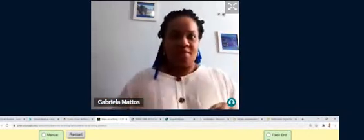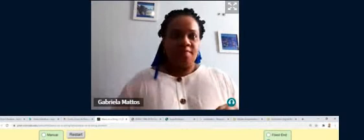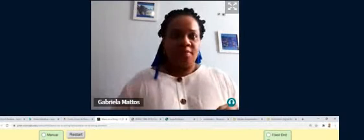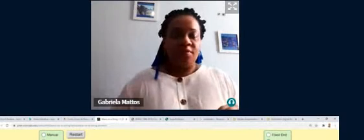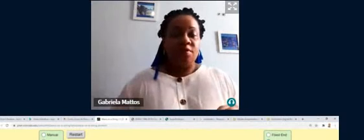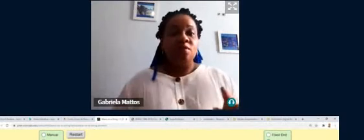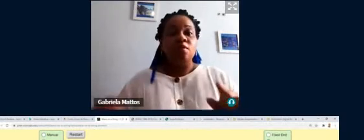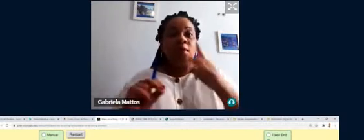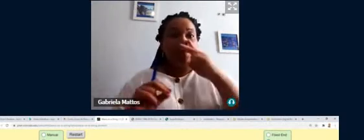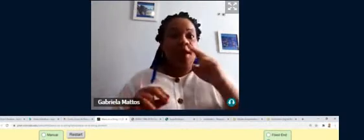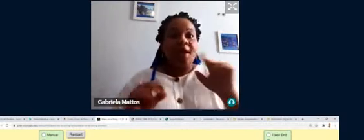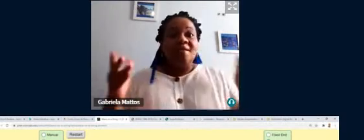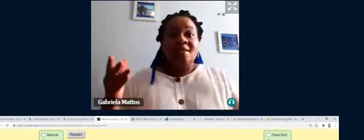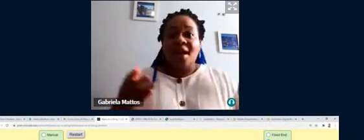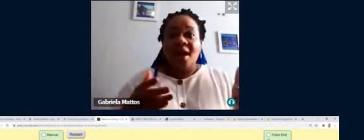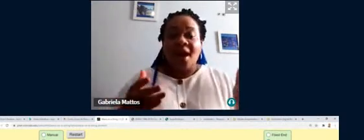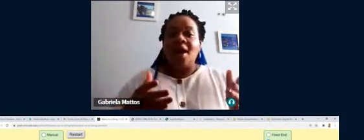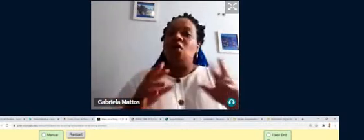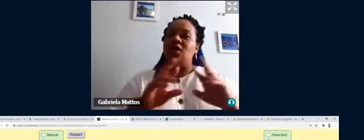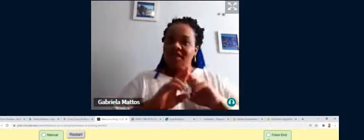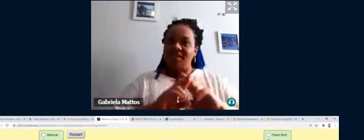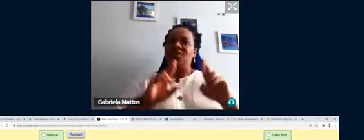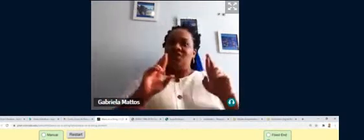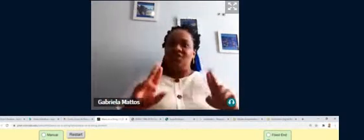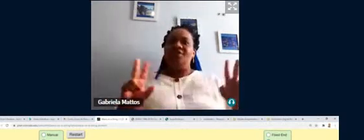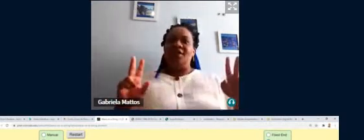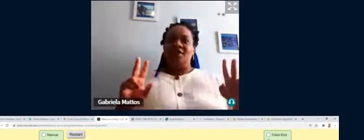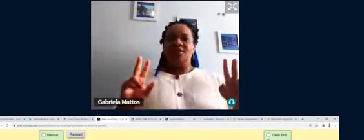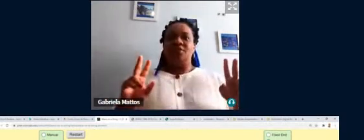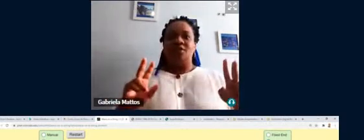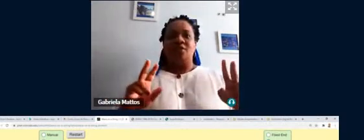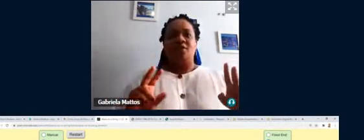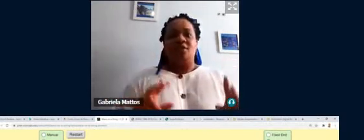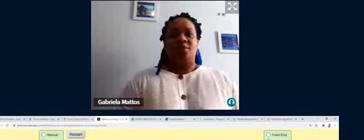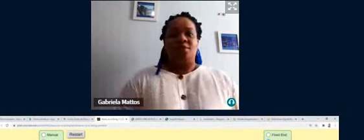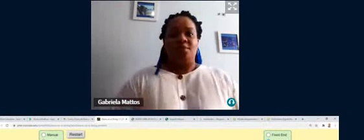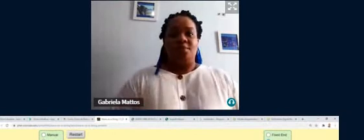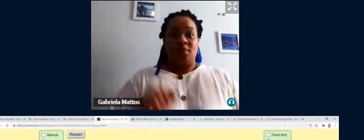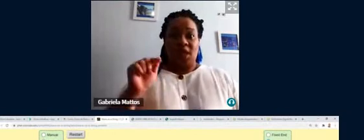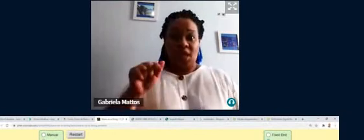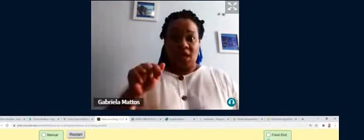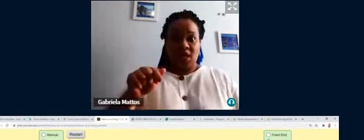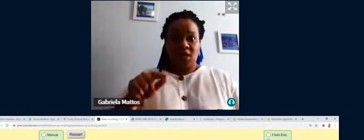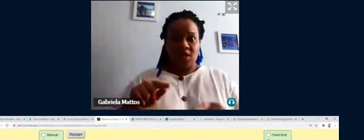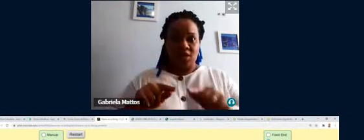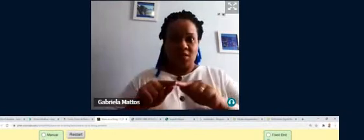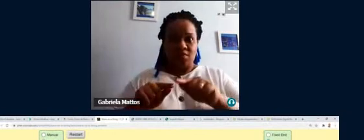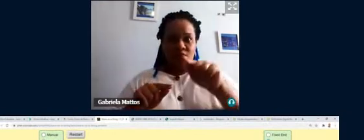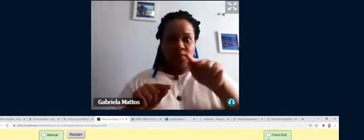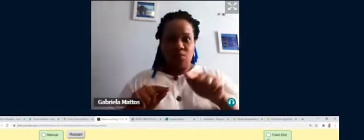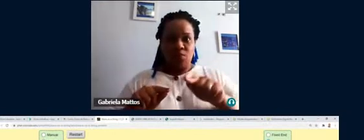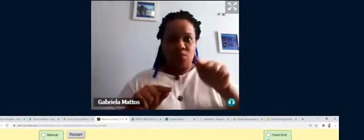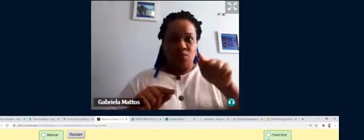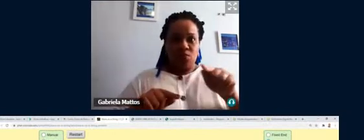tivesse acontecido. Agora vai acontecer algo diferente. Este pulso que está indo para a esquerda vai